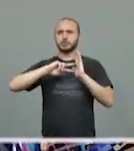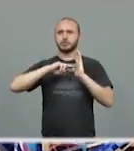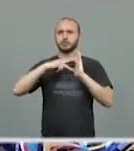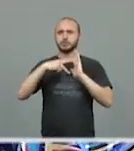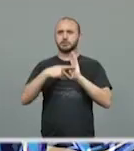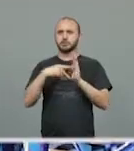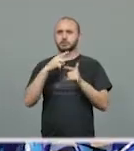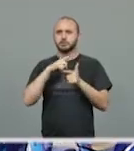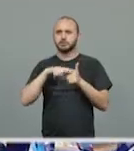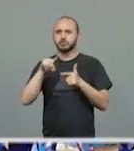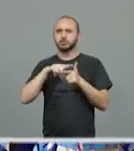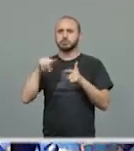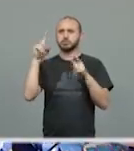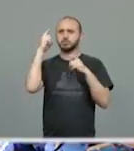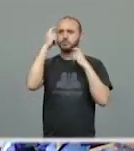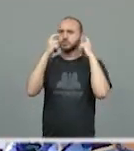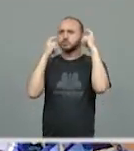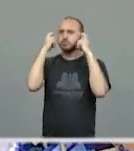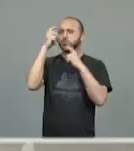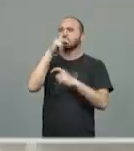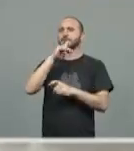vai passar.